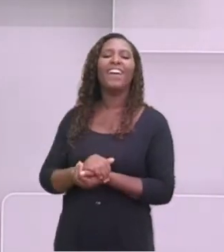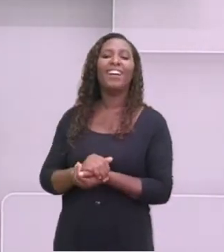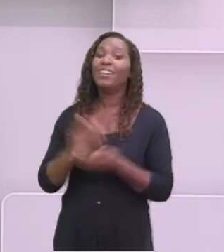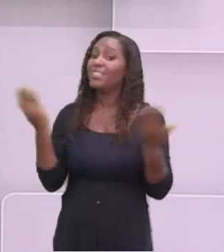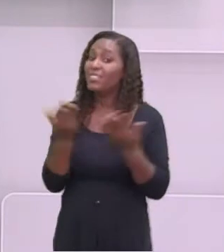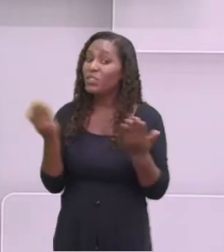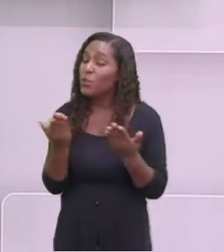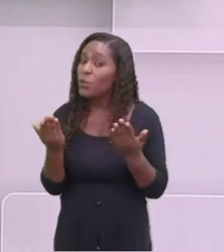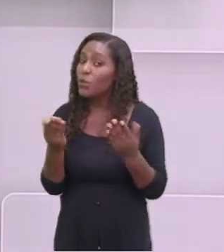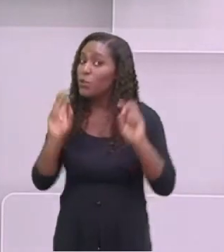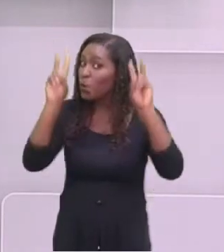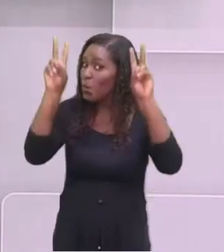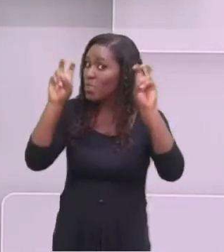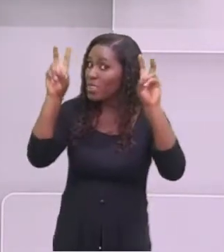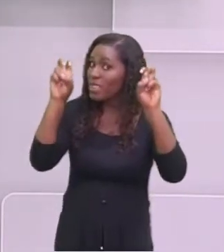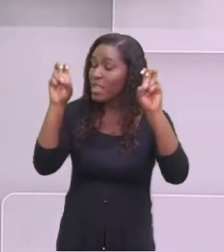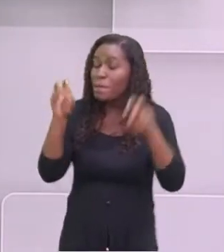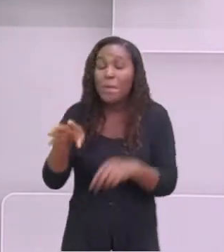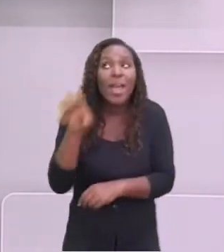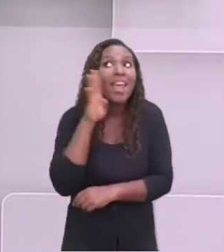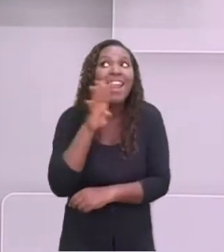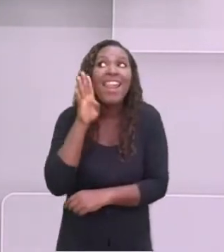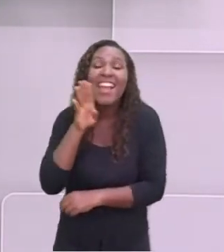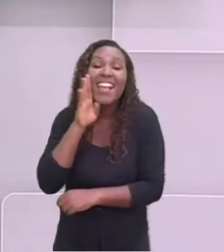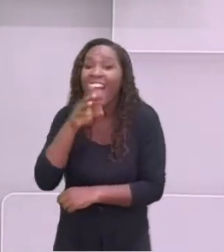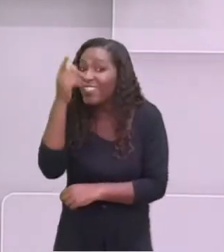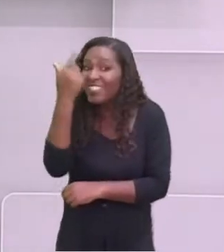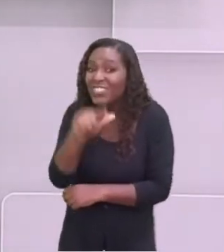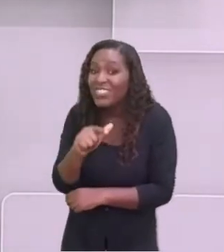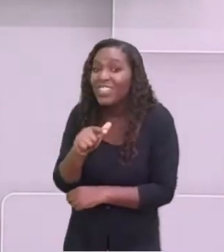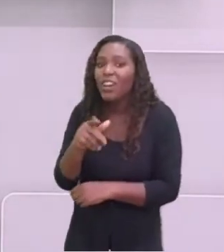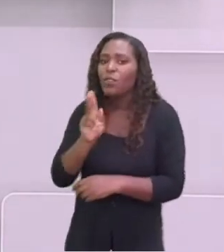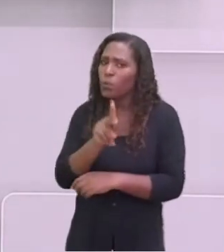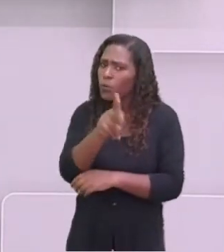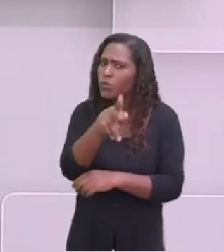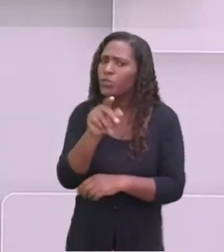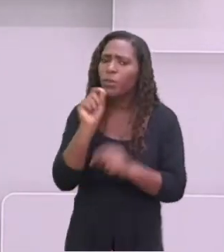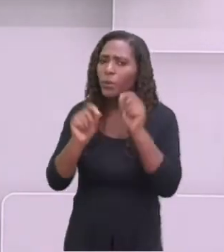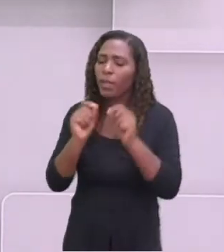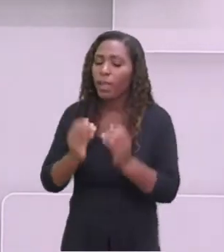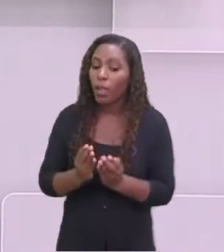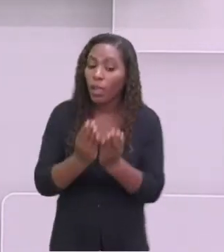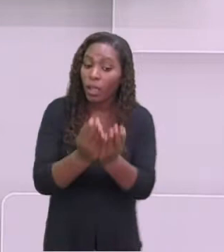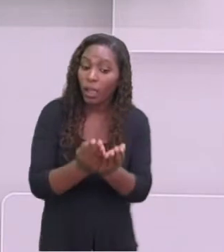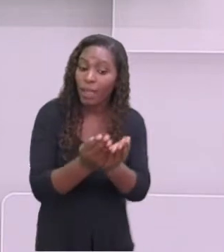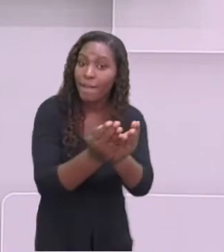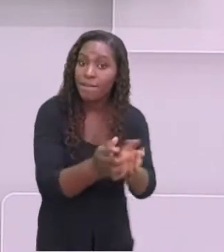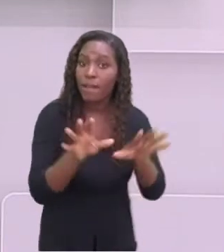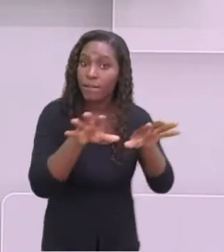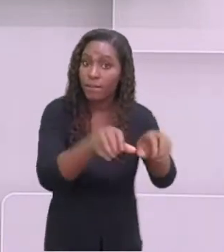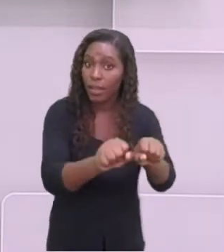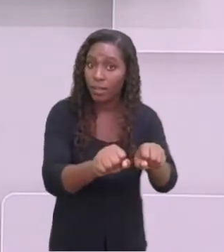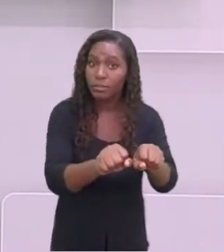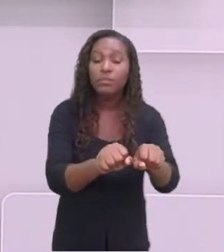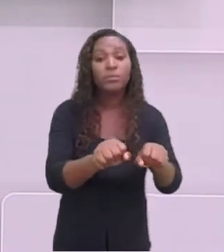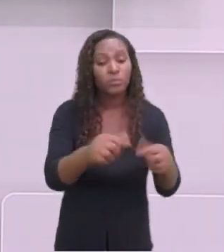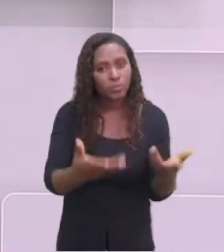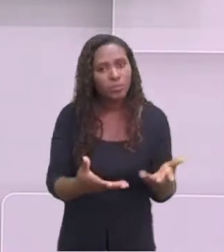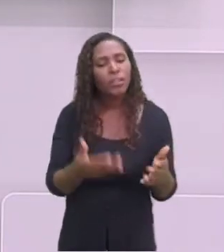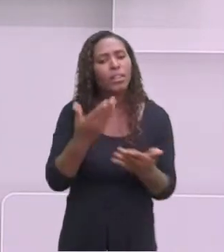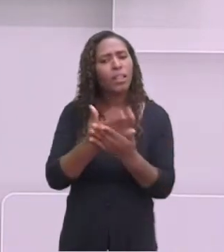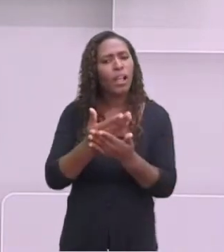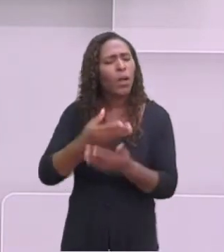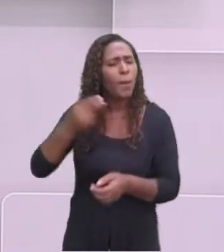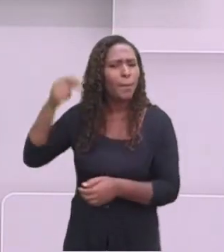daquela gostosa matéria que dá continuidade às grandes navegações. Na aula passada, falamos da América